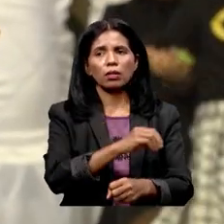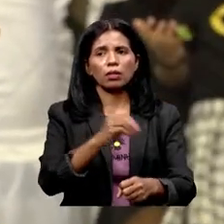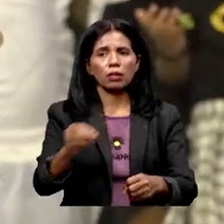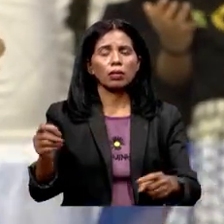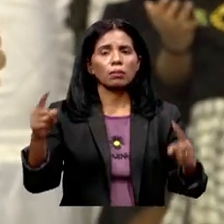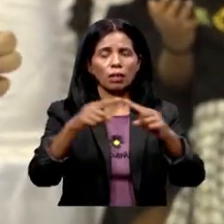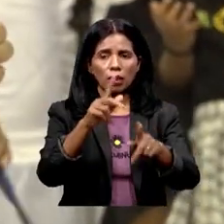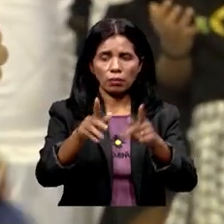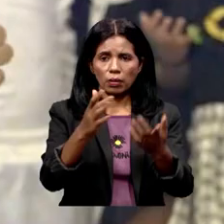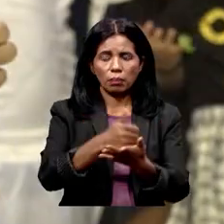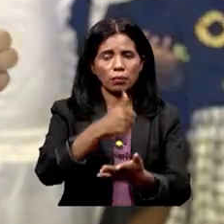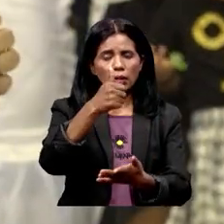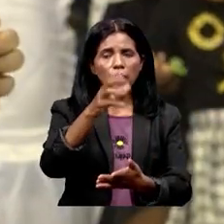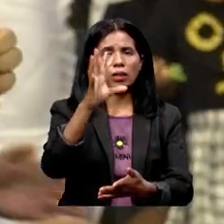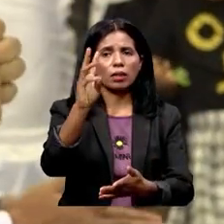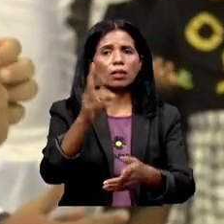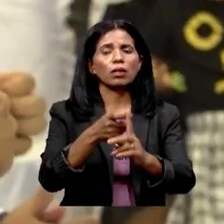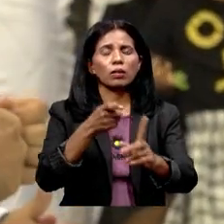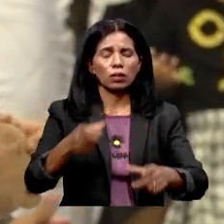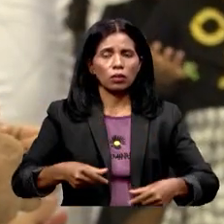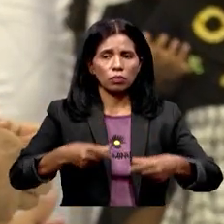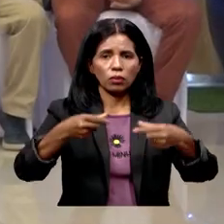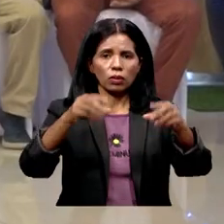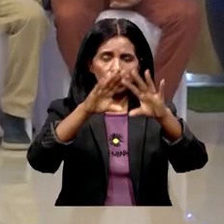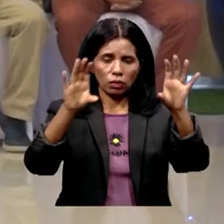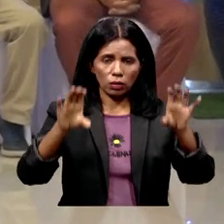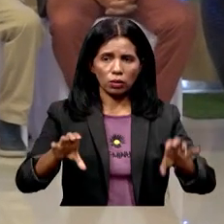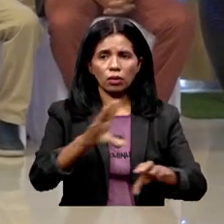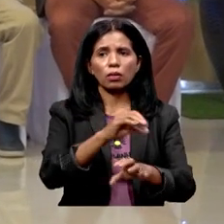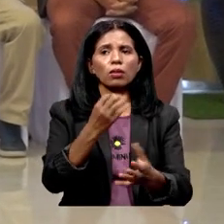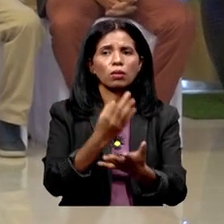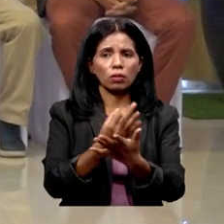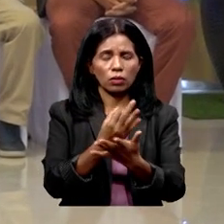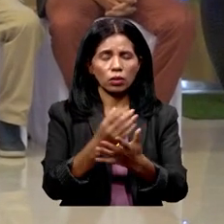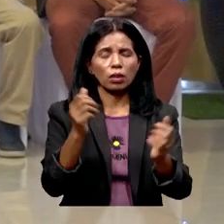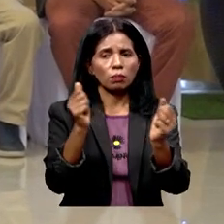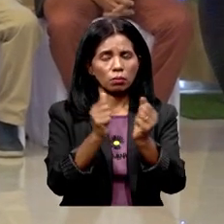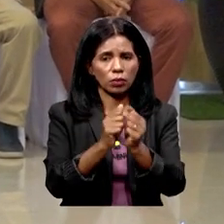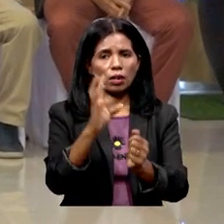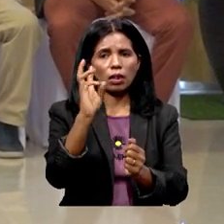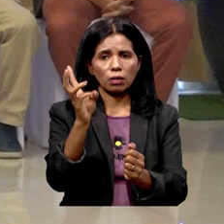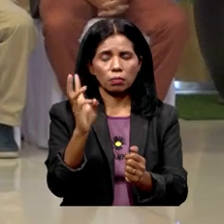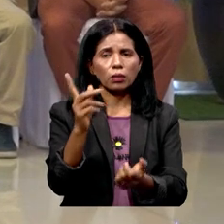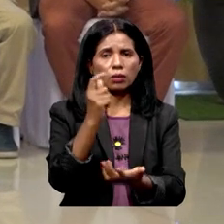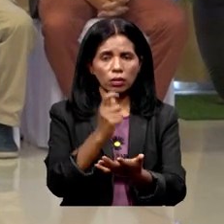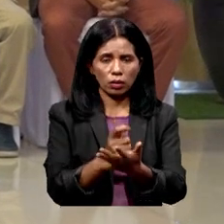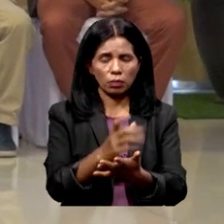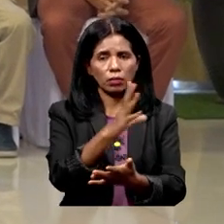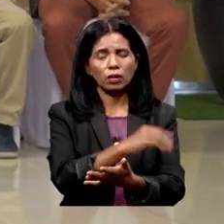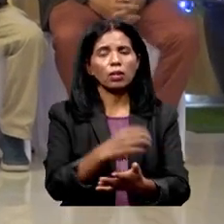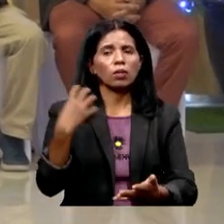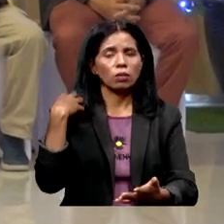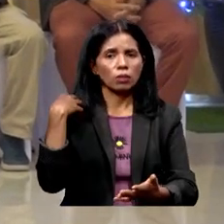ba manang nain nainen lihusi entrega sertifikado no orçamento ho total Rihunneng Nulu ia Palácio Presidencial Aitara